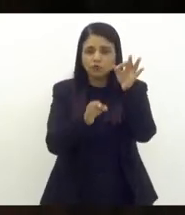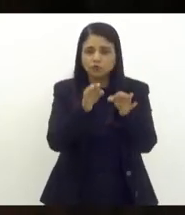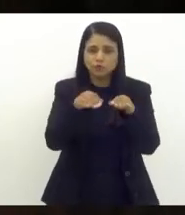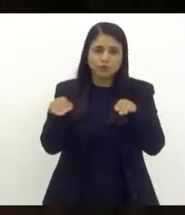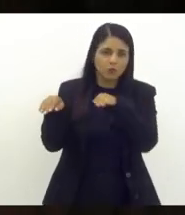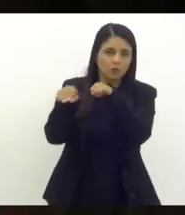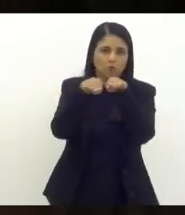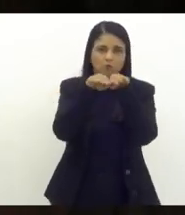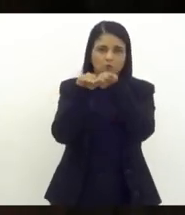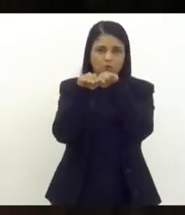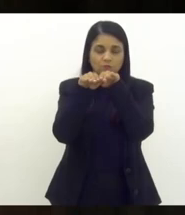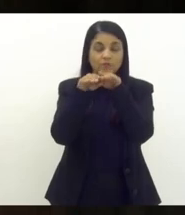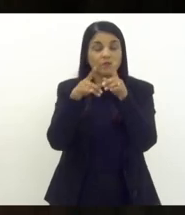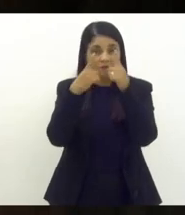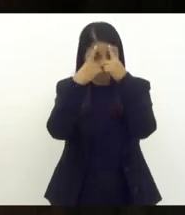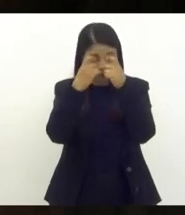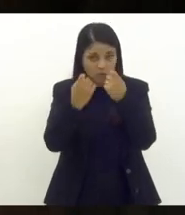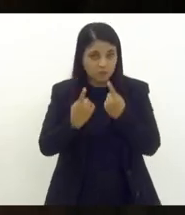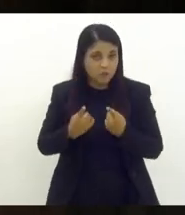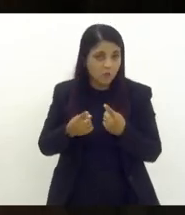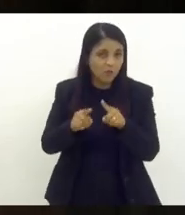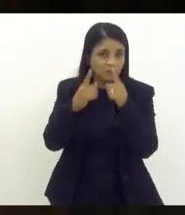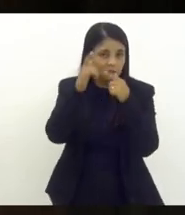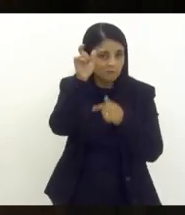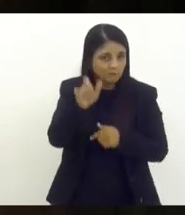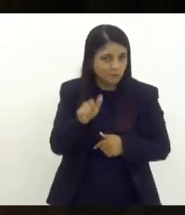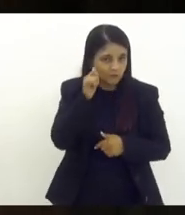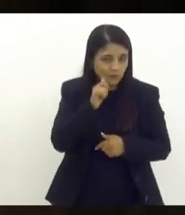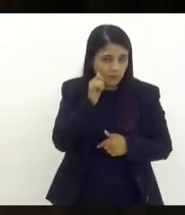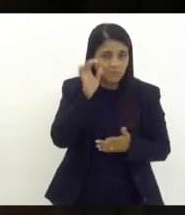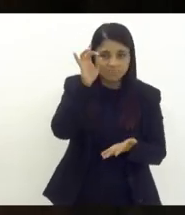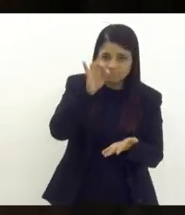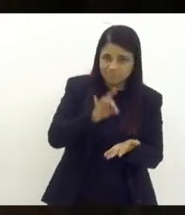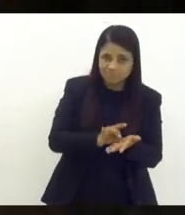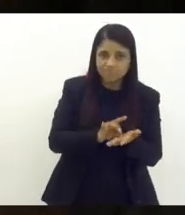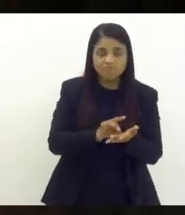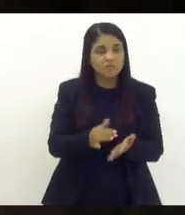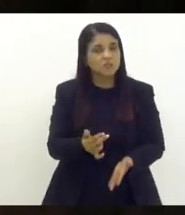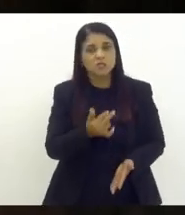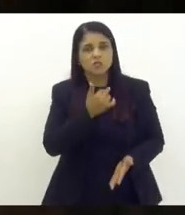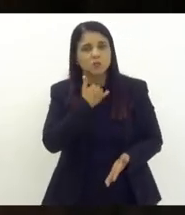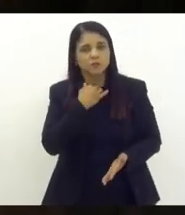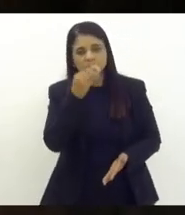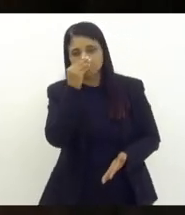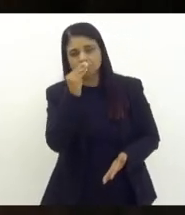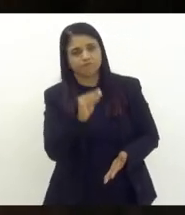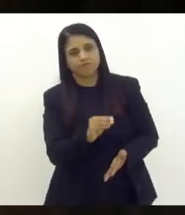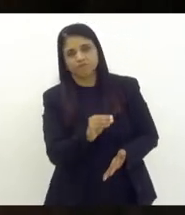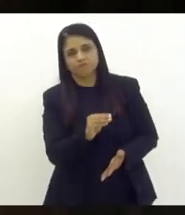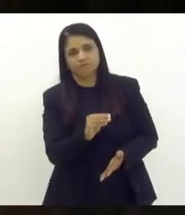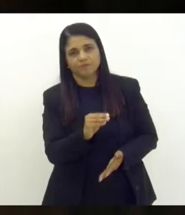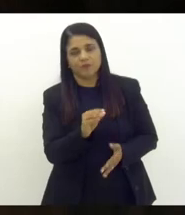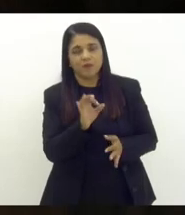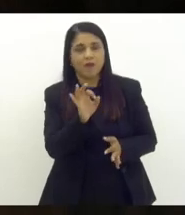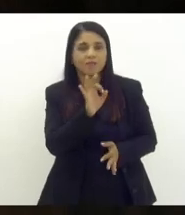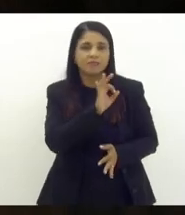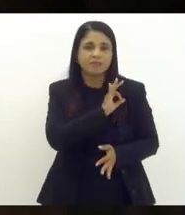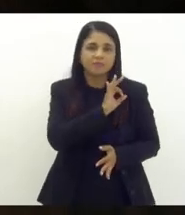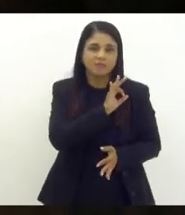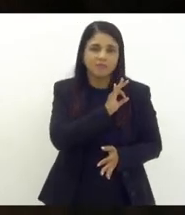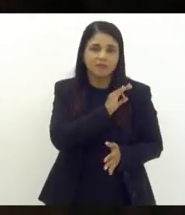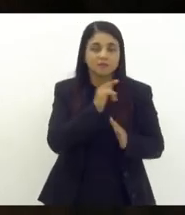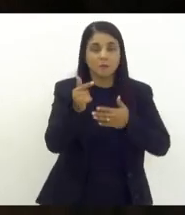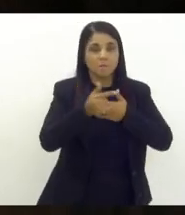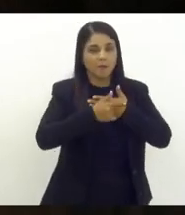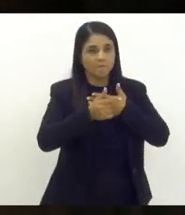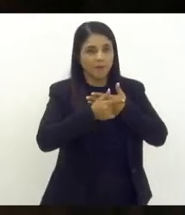igualitária a violência contra a mulher é uma realidade que não pode ser ignorada e a delegada com o seu papel de